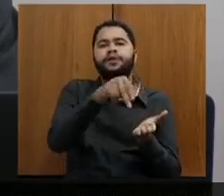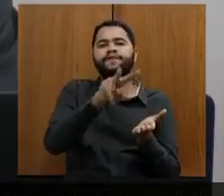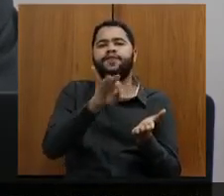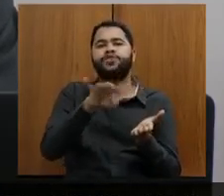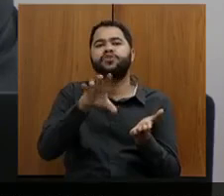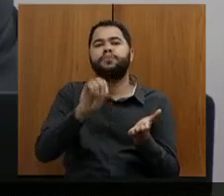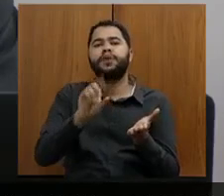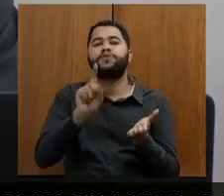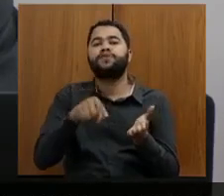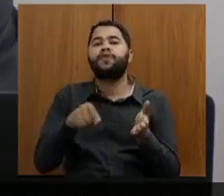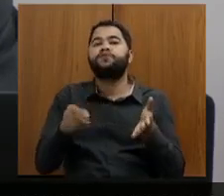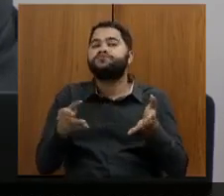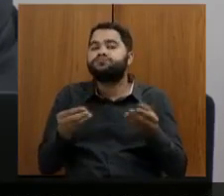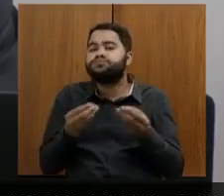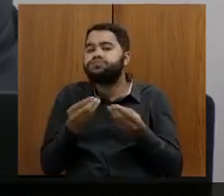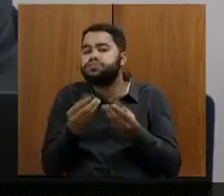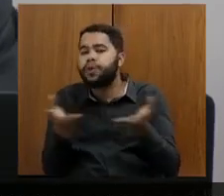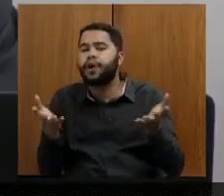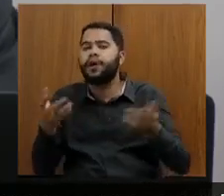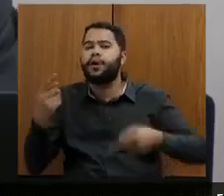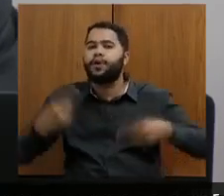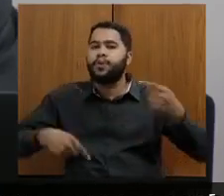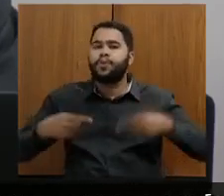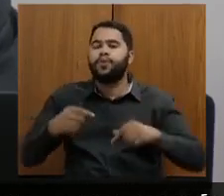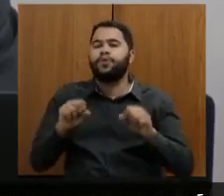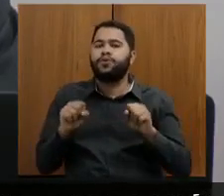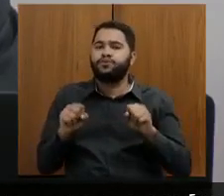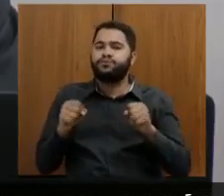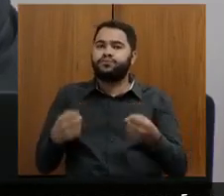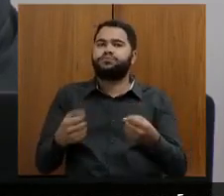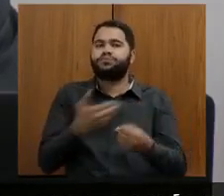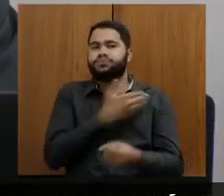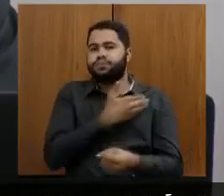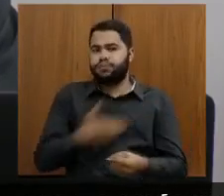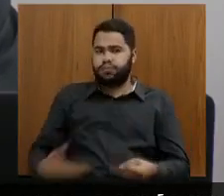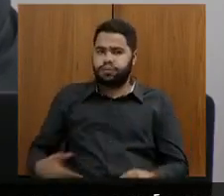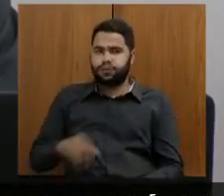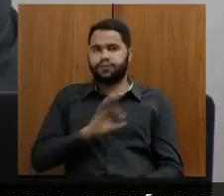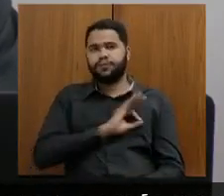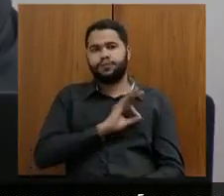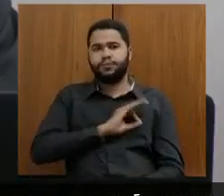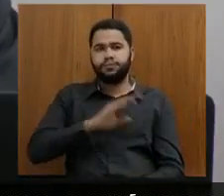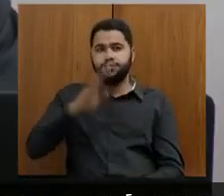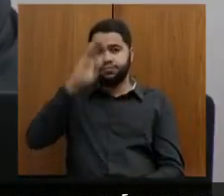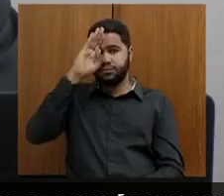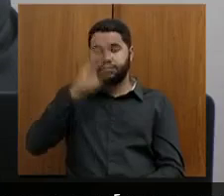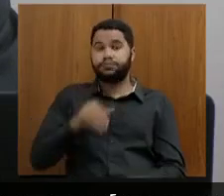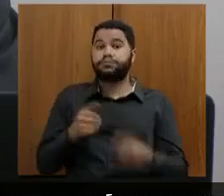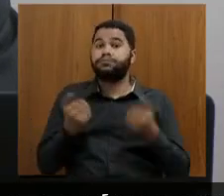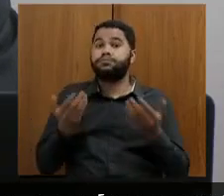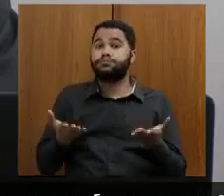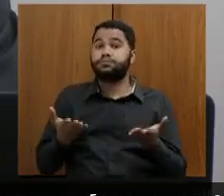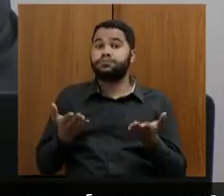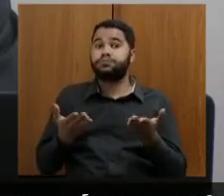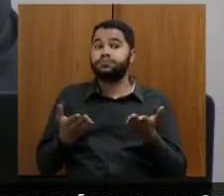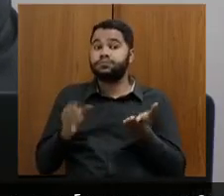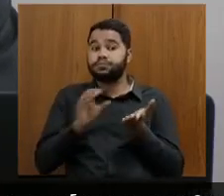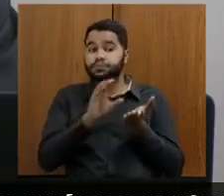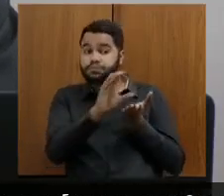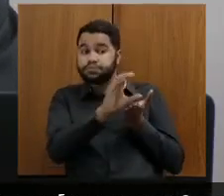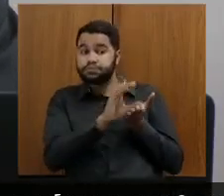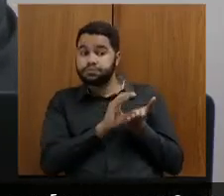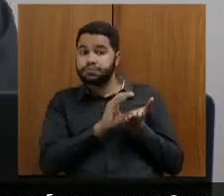destinados a política de segurança pública Polícia Militar Minas Gerais Quem são os recursos